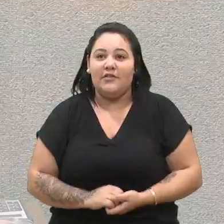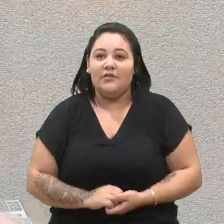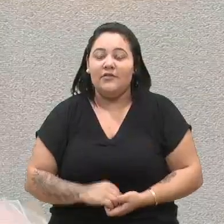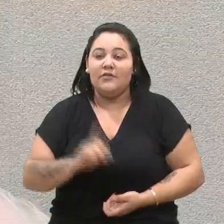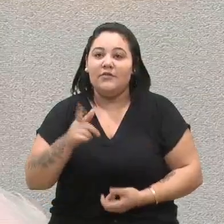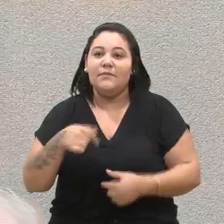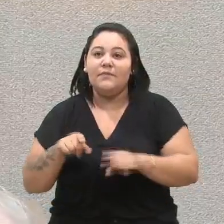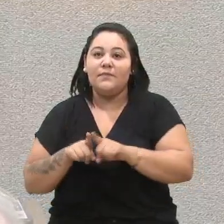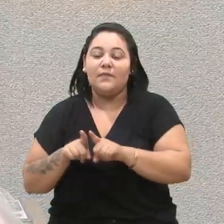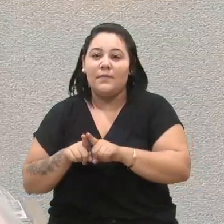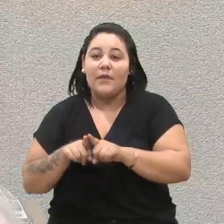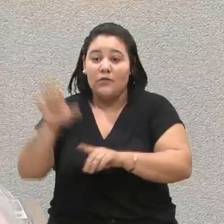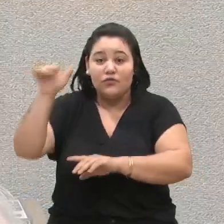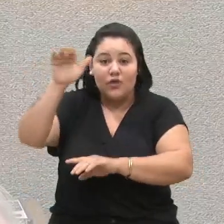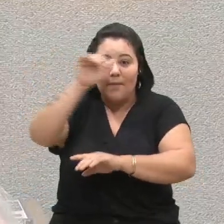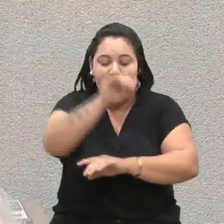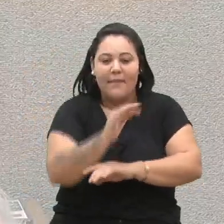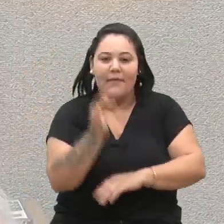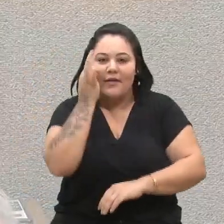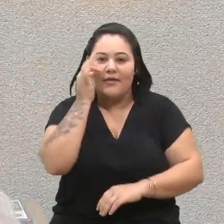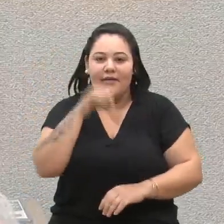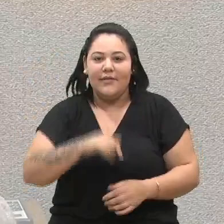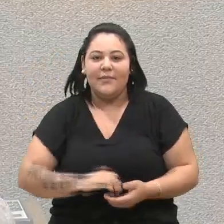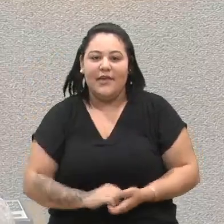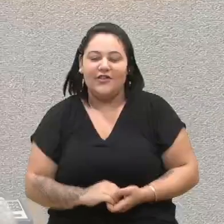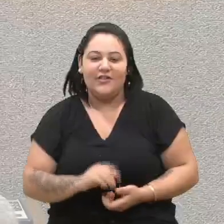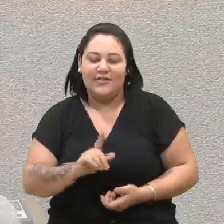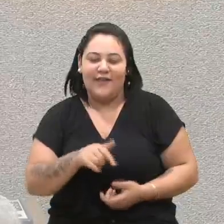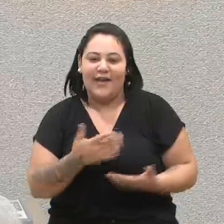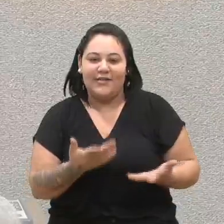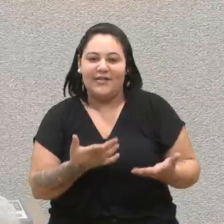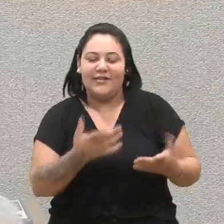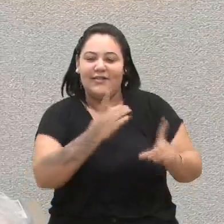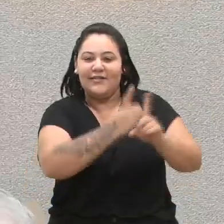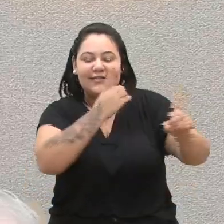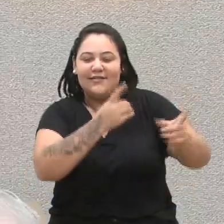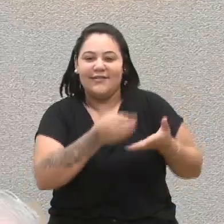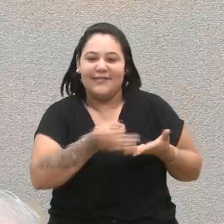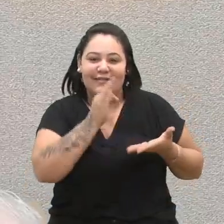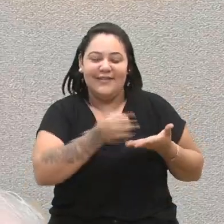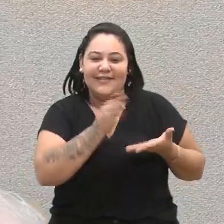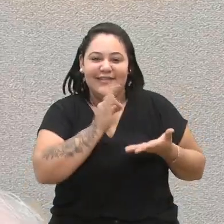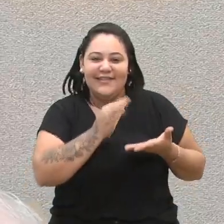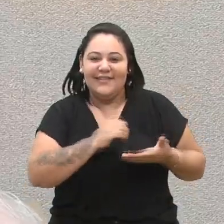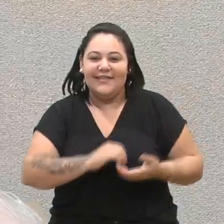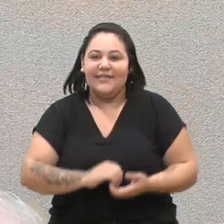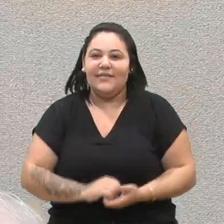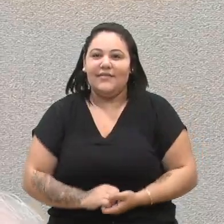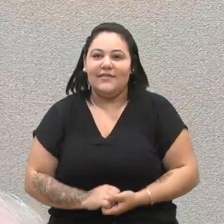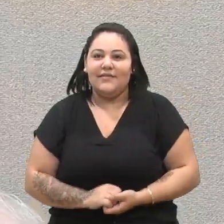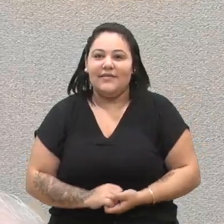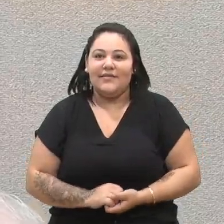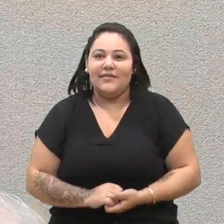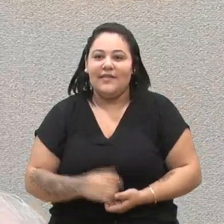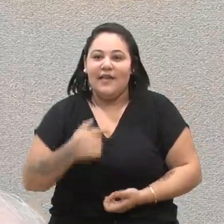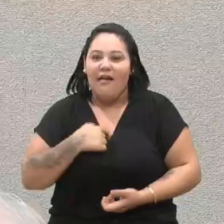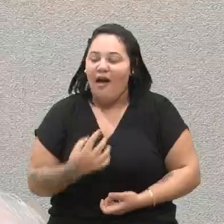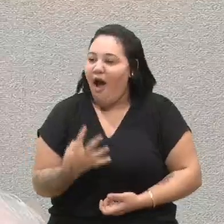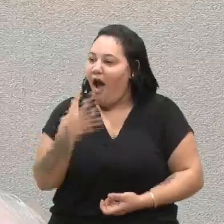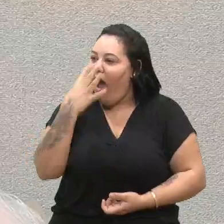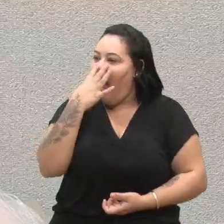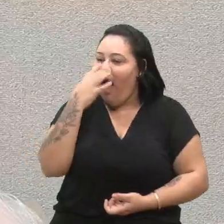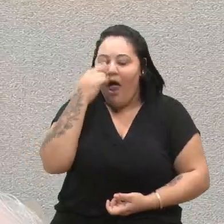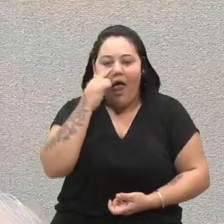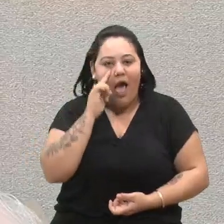ele e fizemos um encontro no shopping, um café, para surpreendê-lo com isso, eu me surpreendi com a lágrima, com